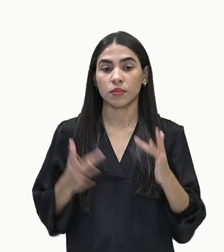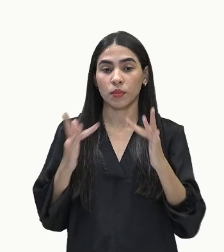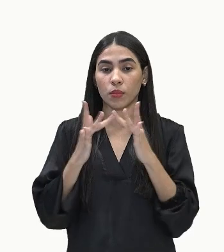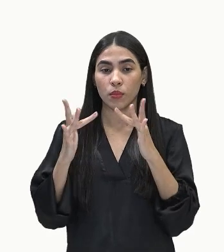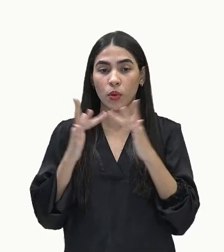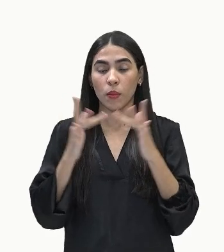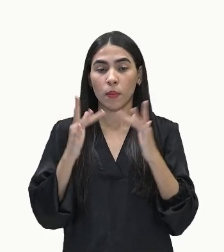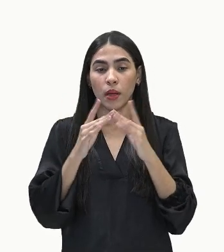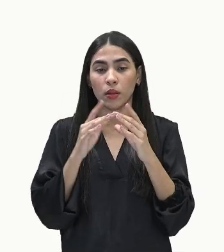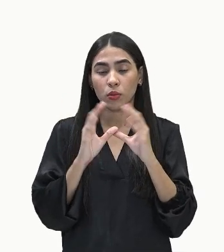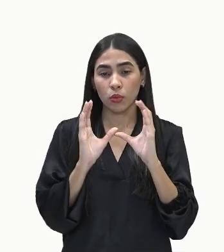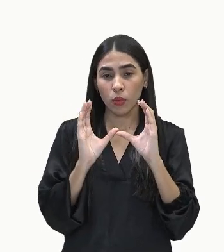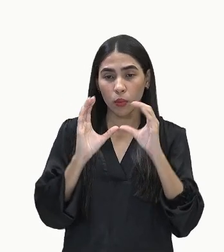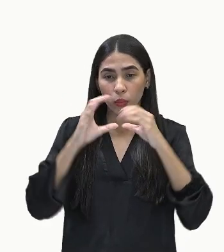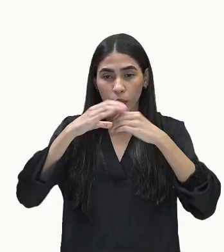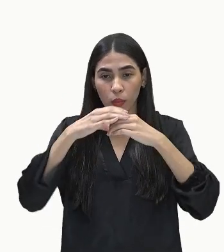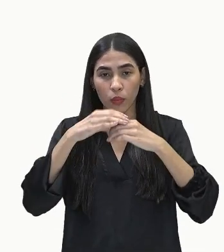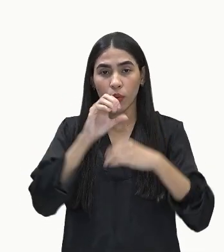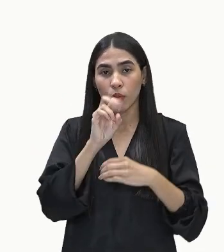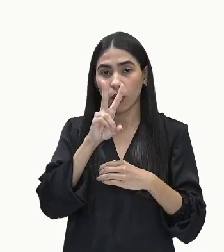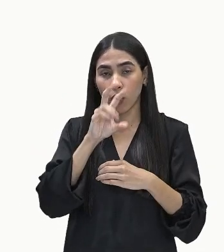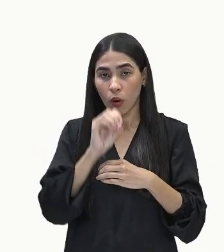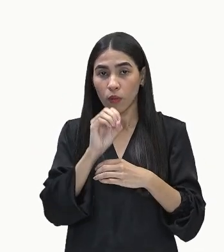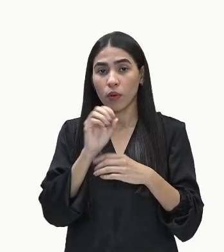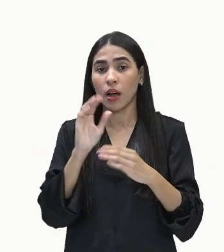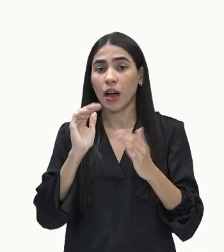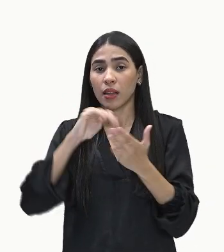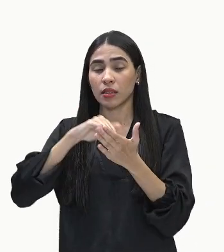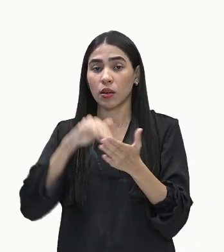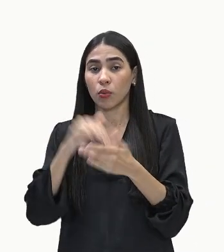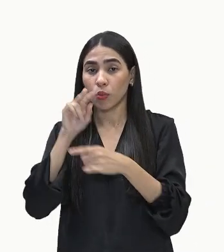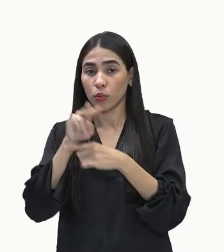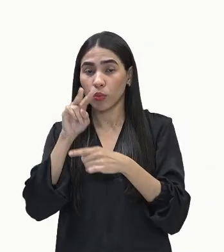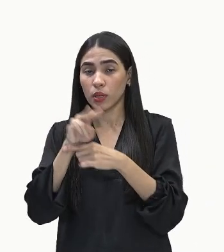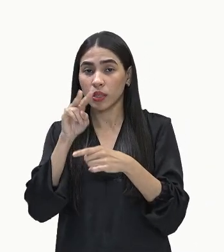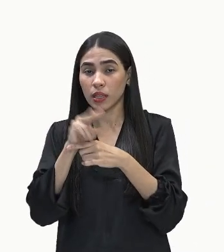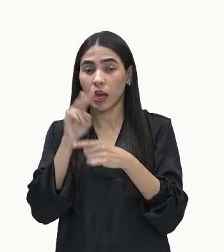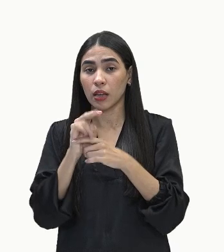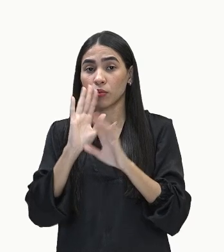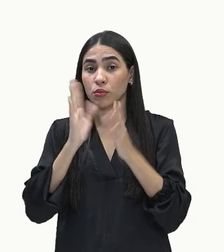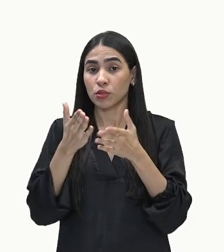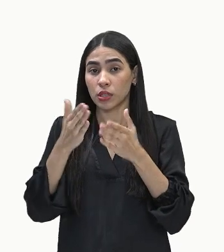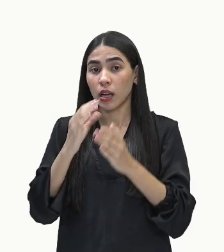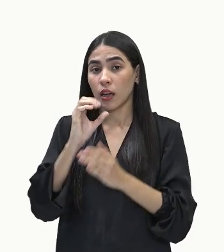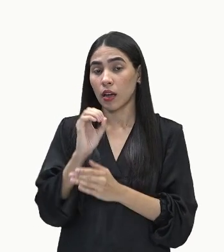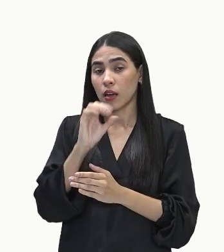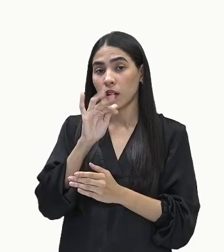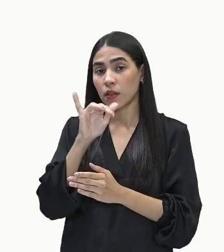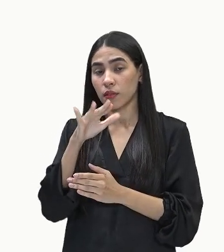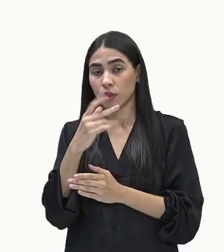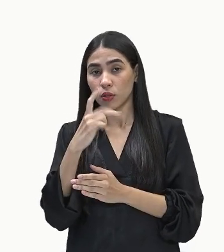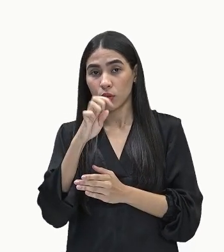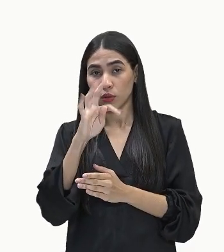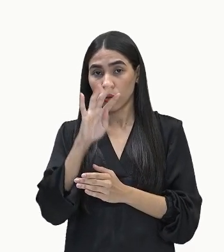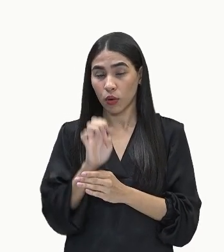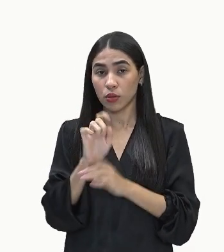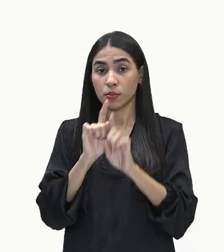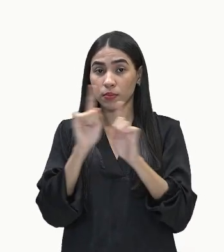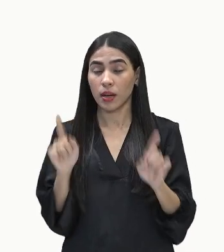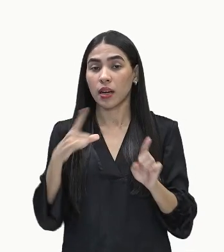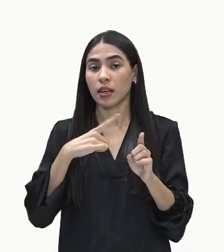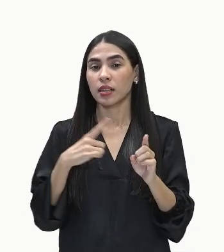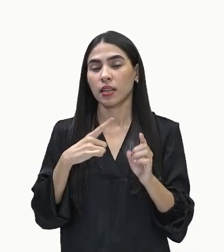ovos até o cuidado com os filhotes. Fazendo um adendo aí que existem algumas espécies